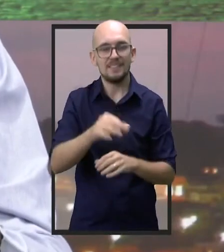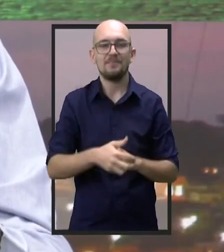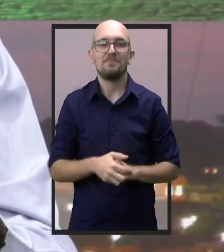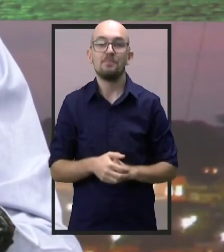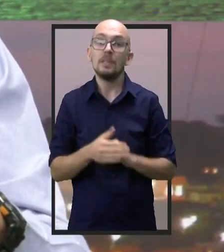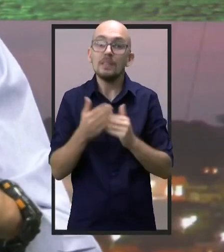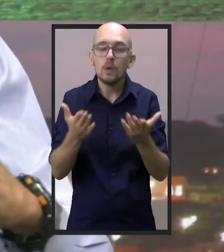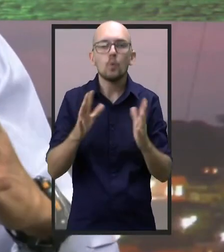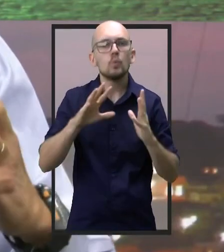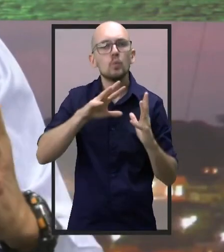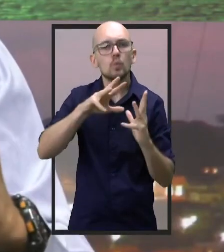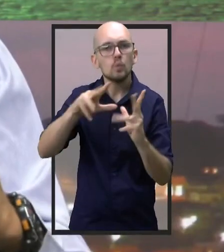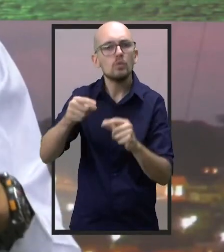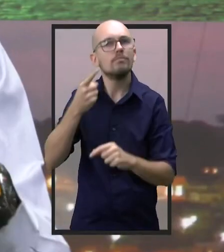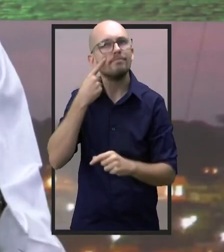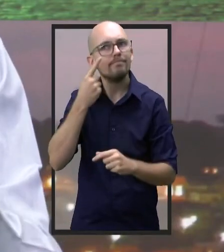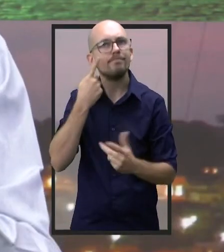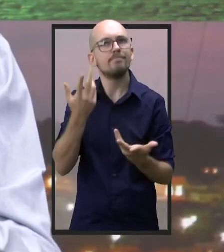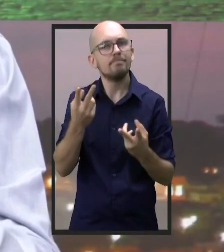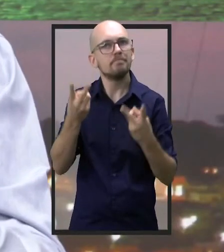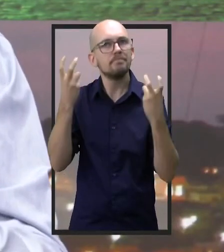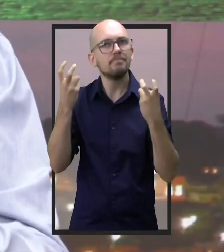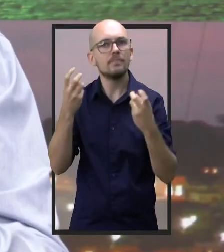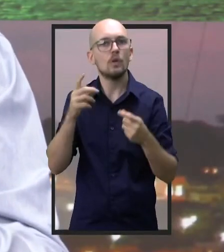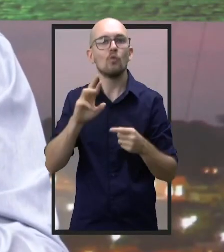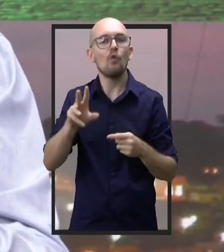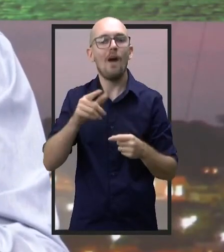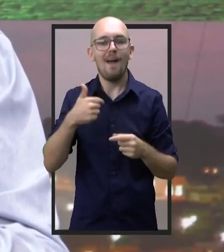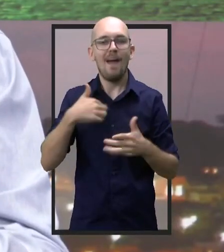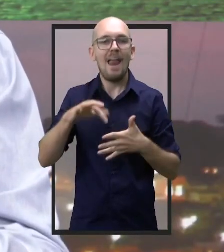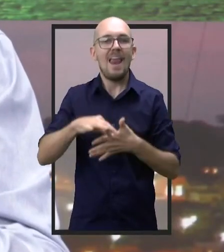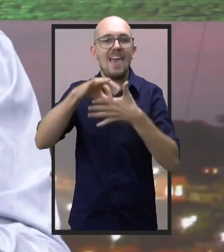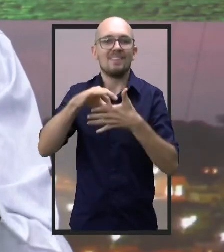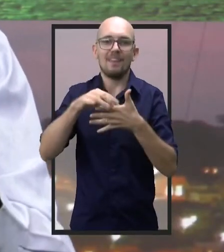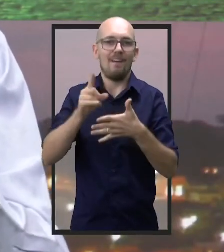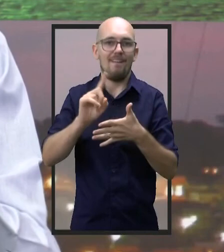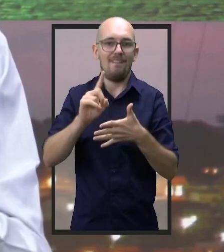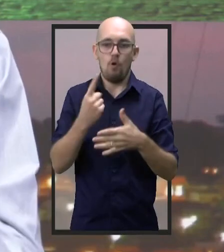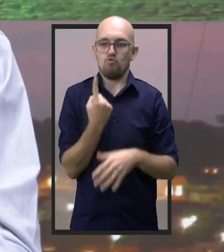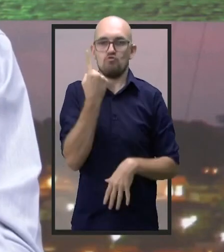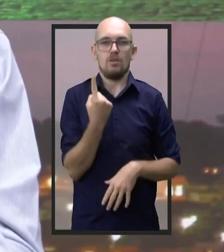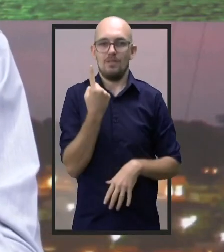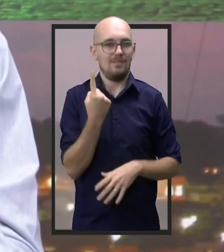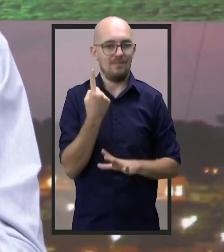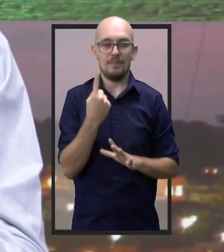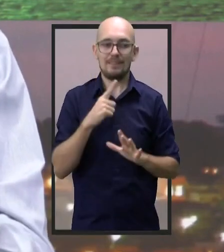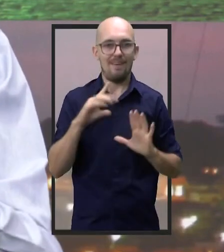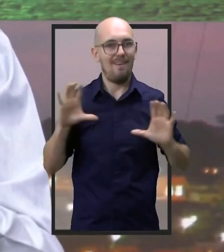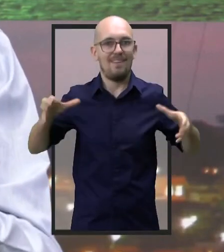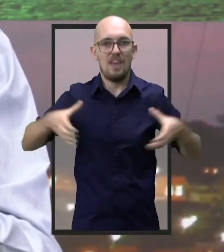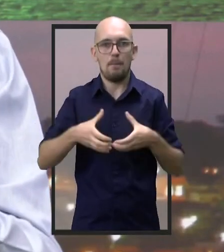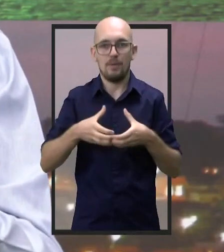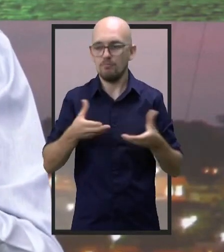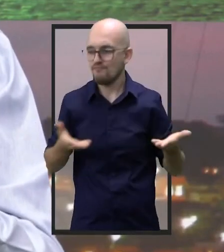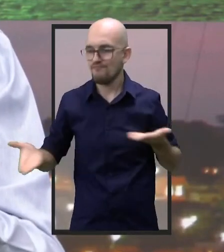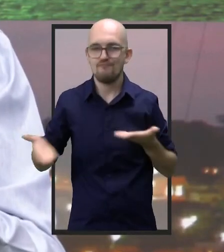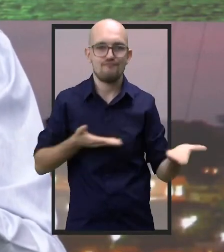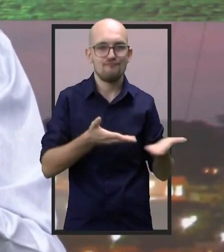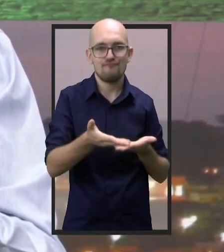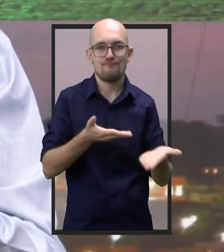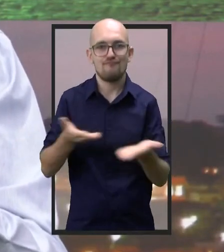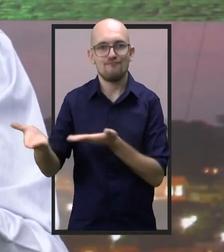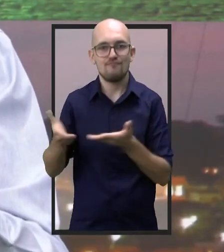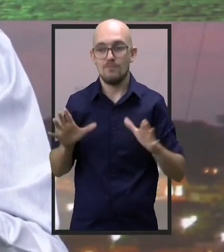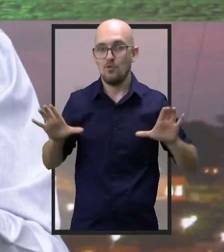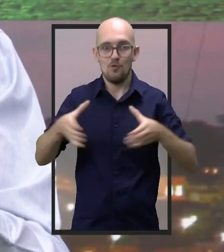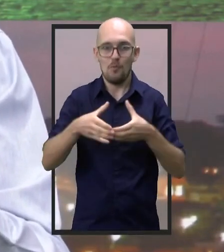tudo isso, você compartilhar, porque você não lidera um processo desse, você compartilha, eu faço parte disso. Aqui que tem o meu negócio,